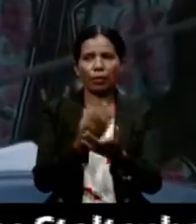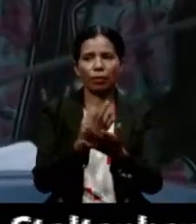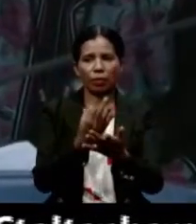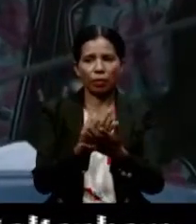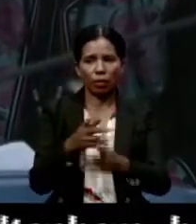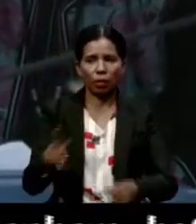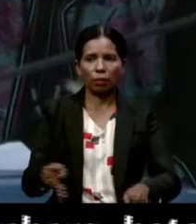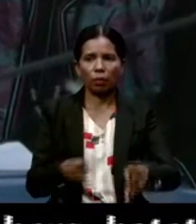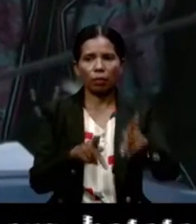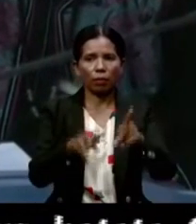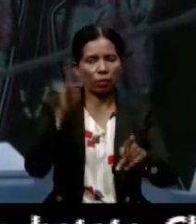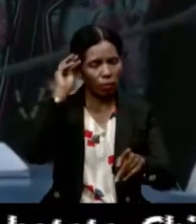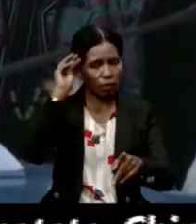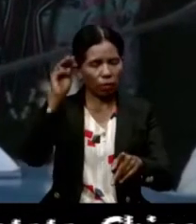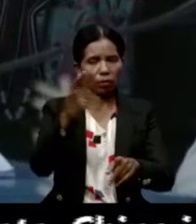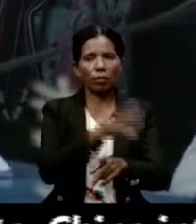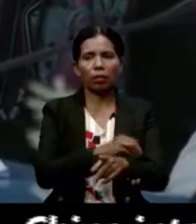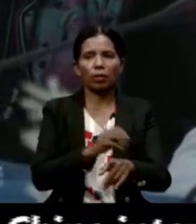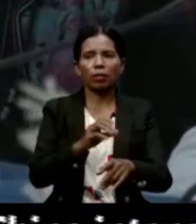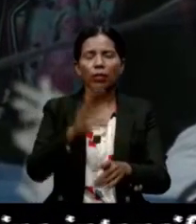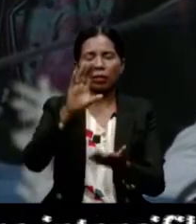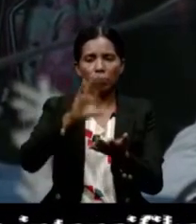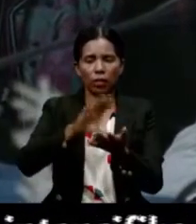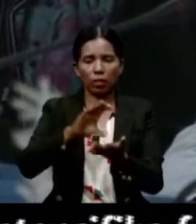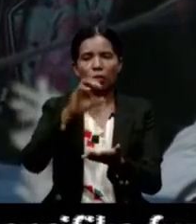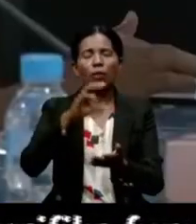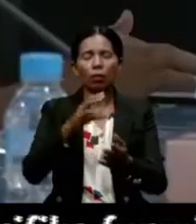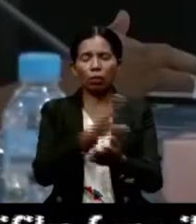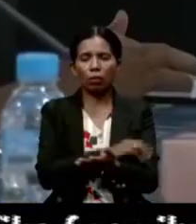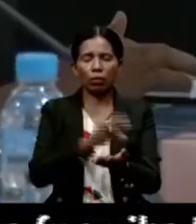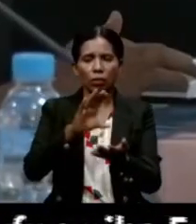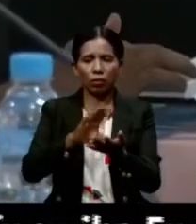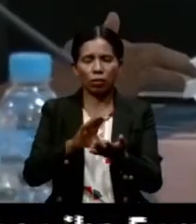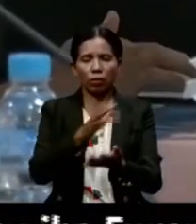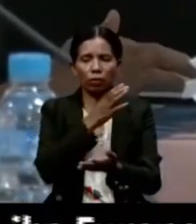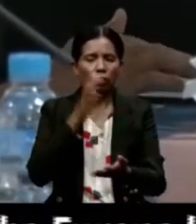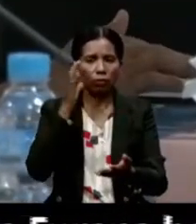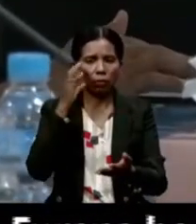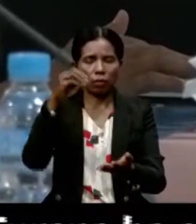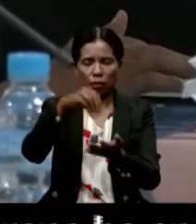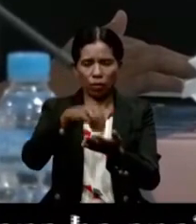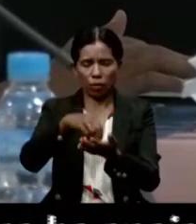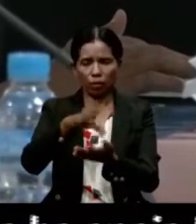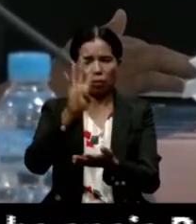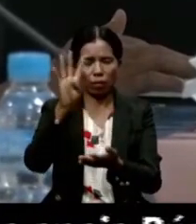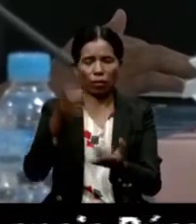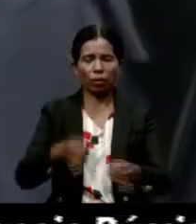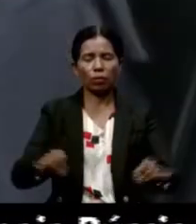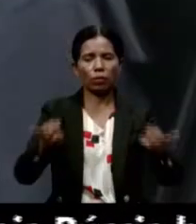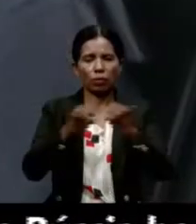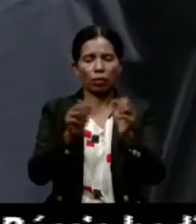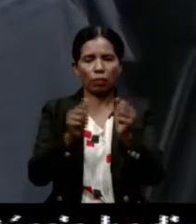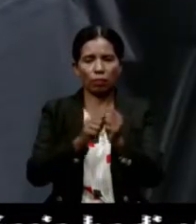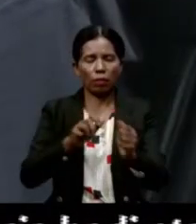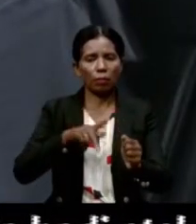subvenção pública, né? Ministério do Ensino Superior, Ciência e Cultura, aloca para a Universidade Privada, RAT, no Instituto Privado